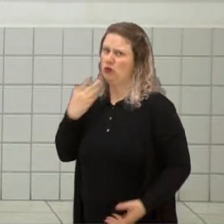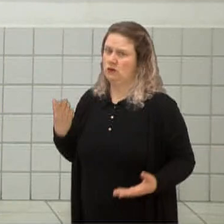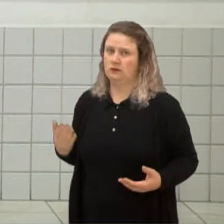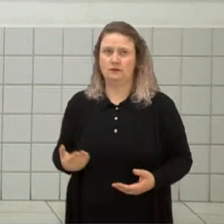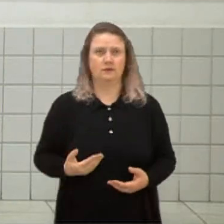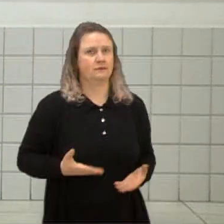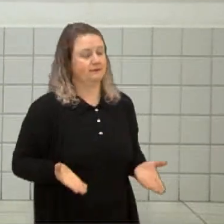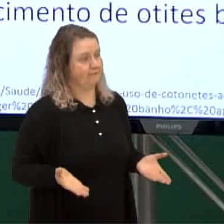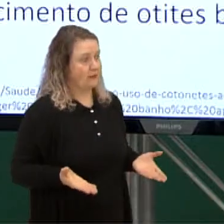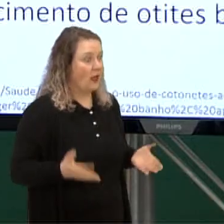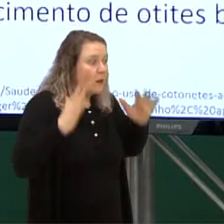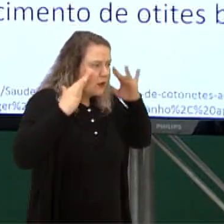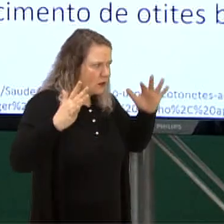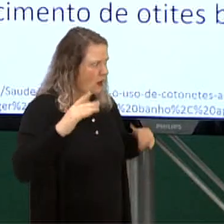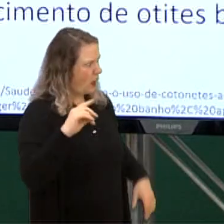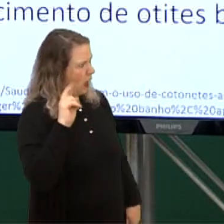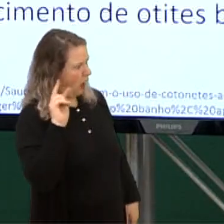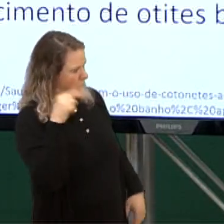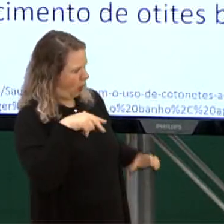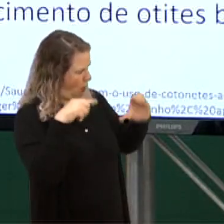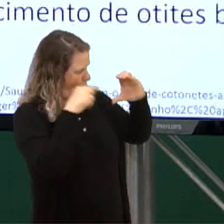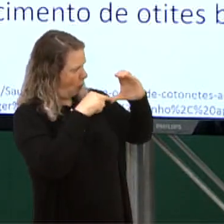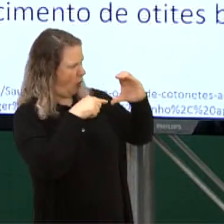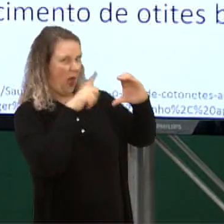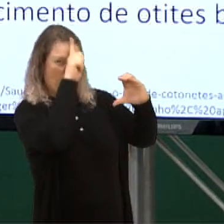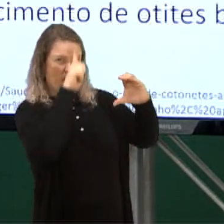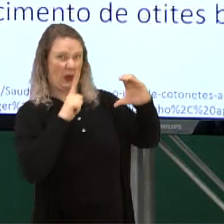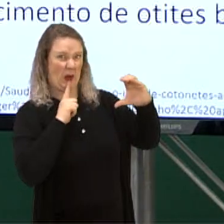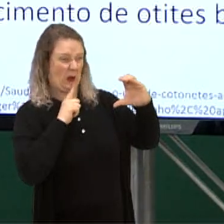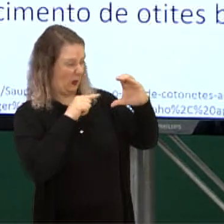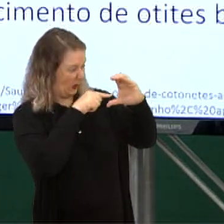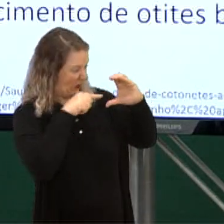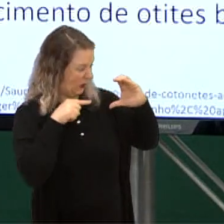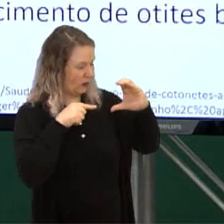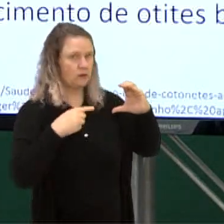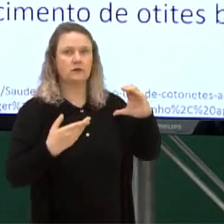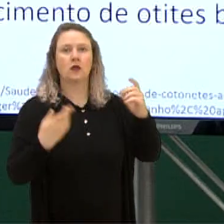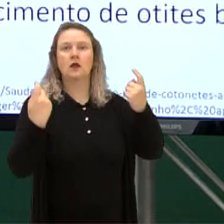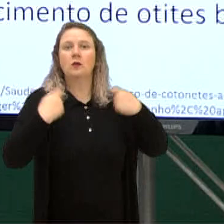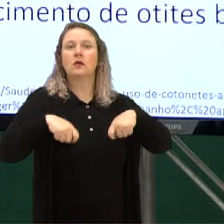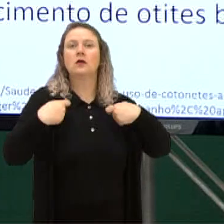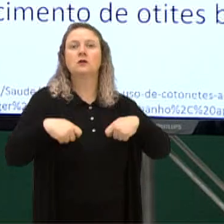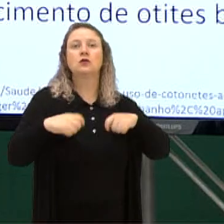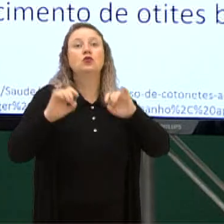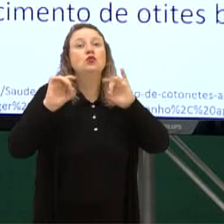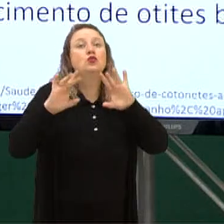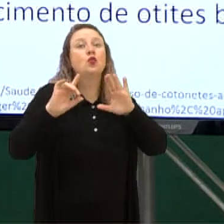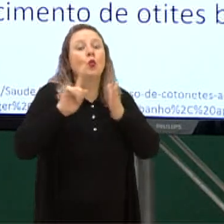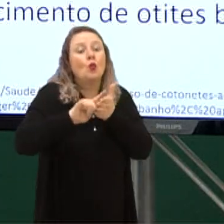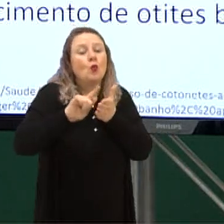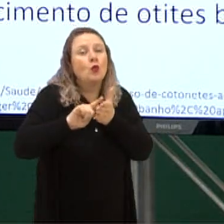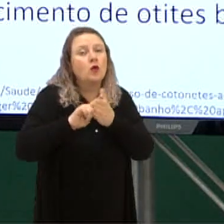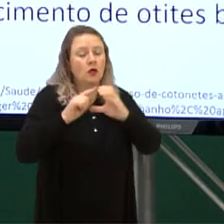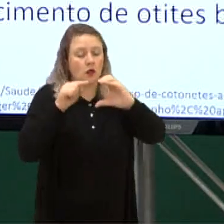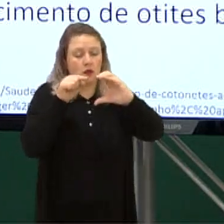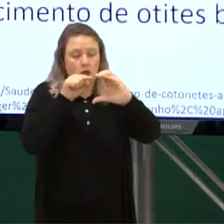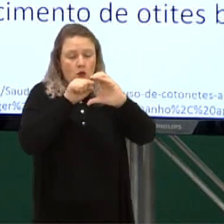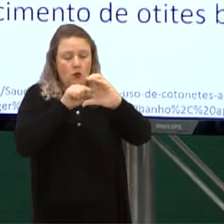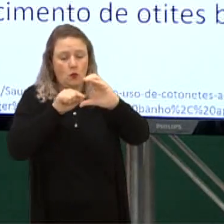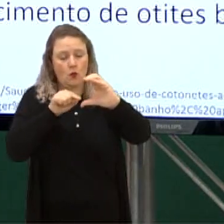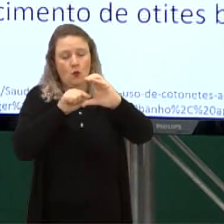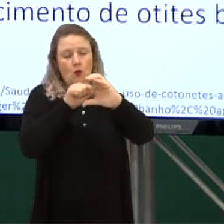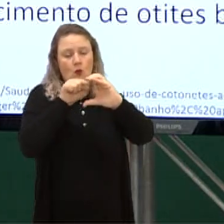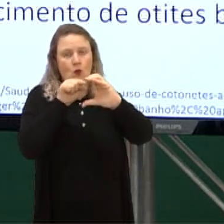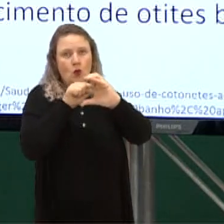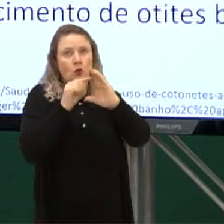você tá andando na rua, a pessoa olha, tá amarelo aquela cera saindo do ouvido. Então a gente tem que limpar a parte mais externa, né? O pavilhão auditivo